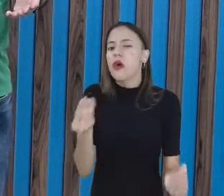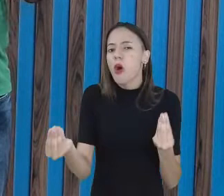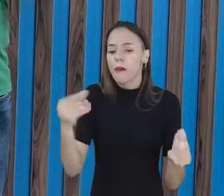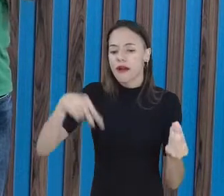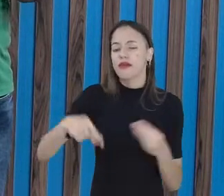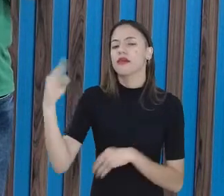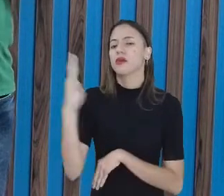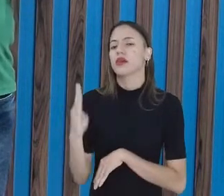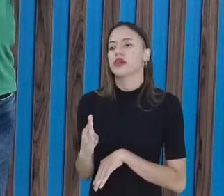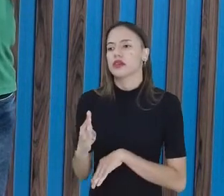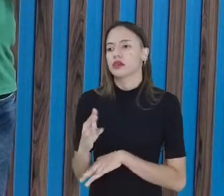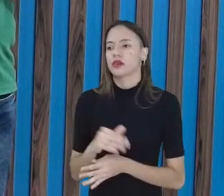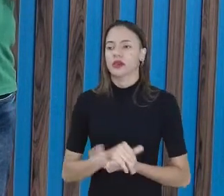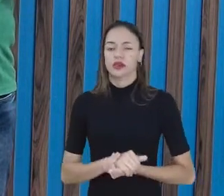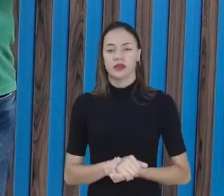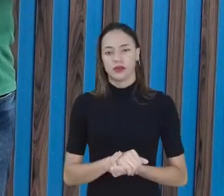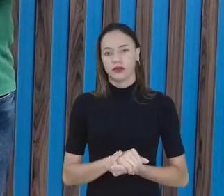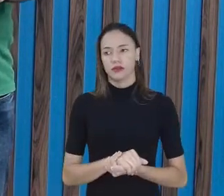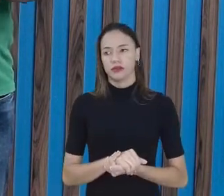Brasil no